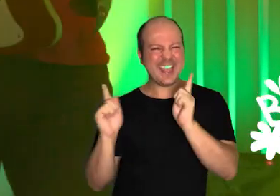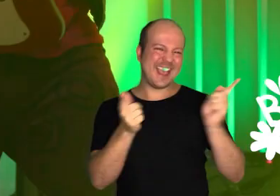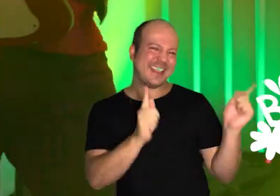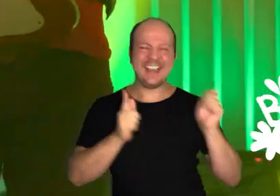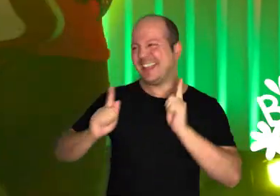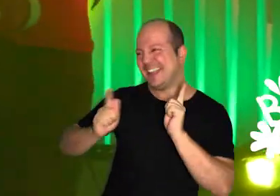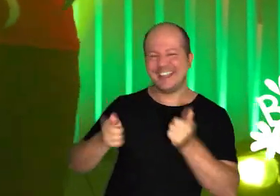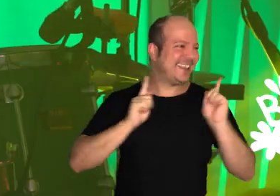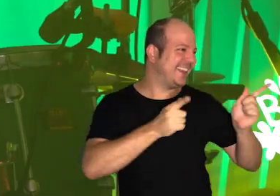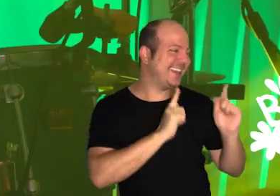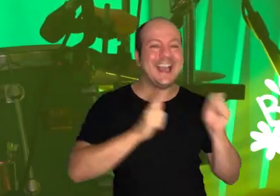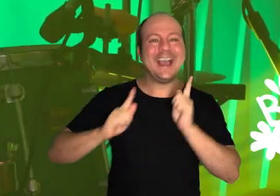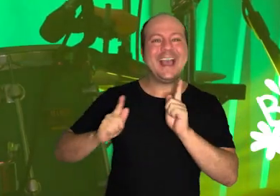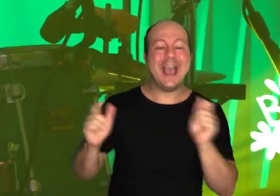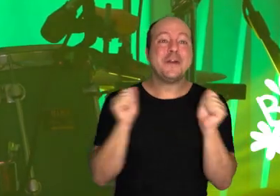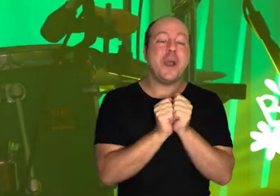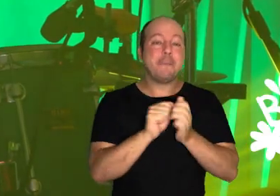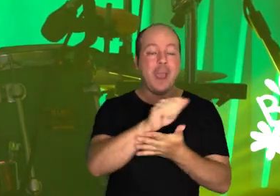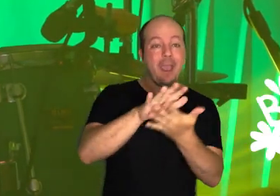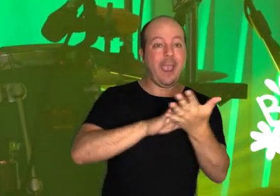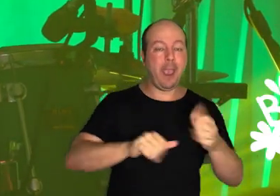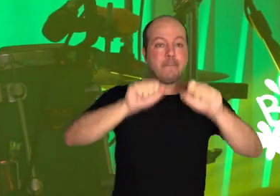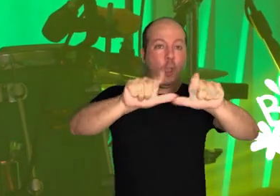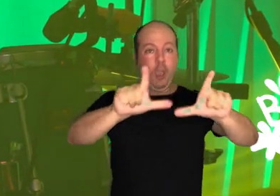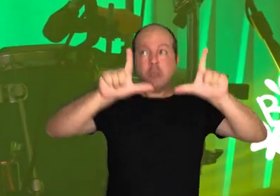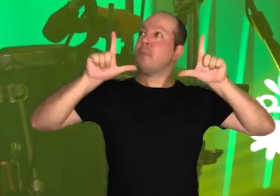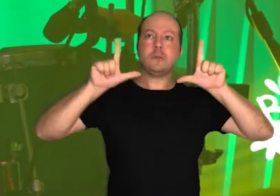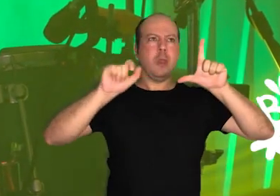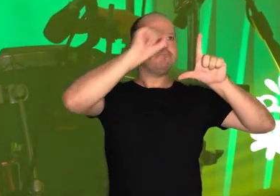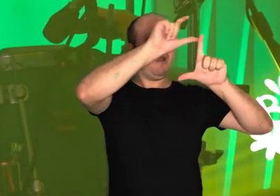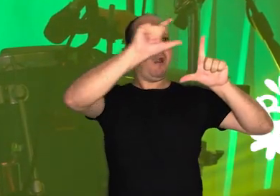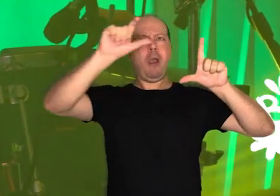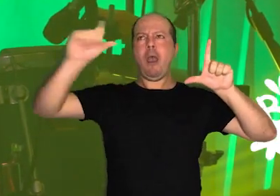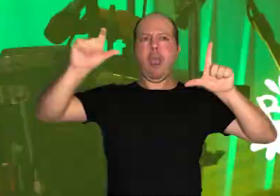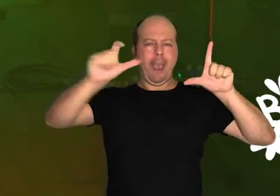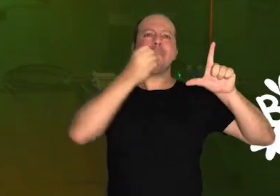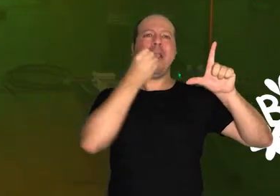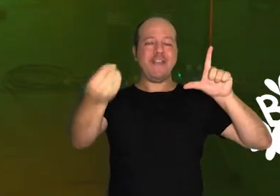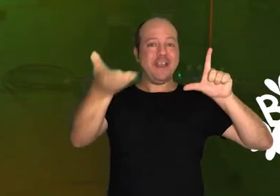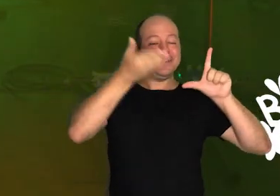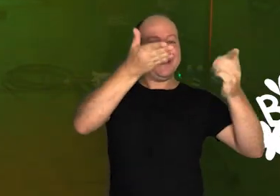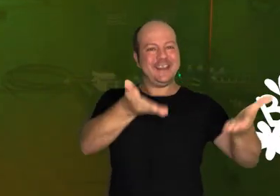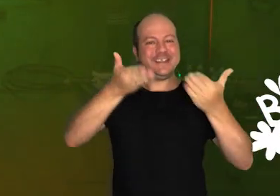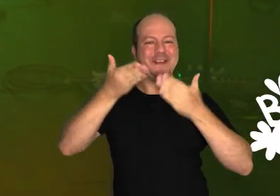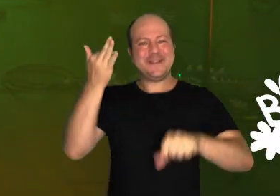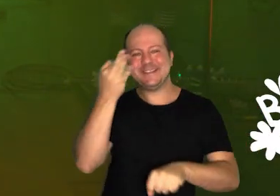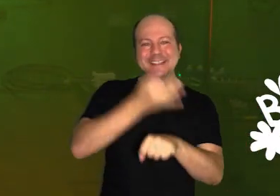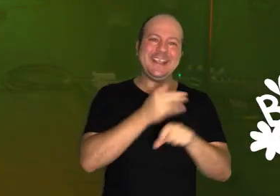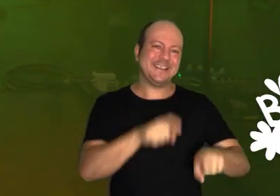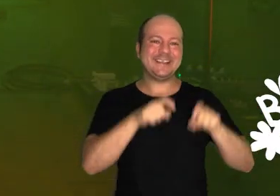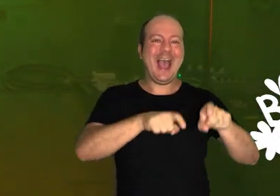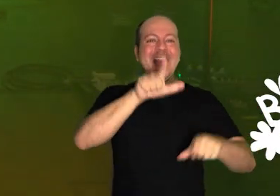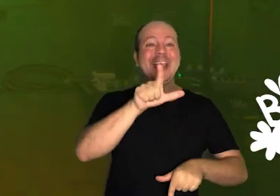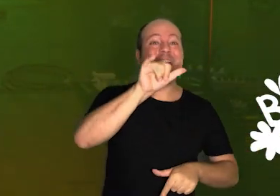divertir. Vou escrever uma plaquinha na entrada. Bem-vindas às férias